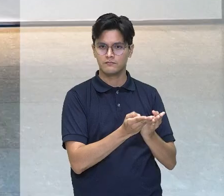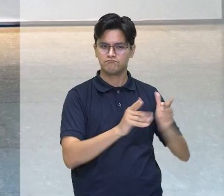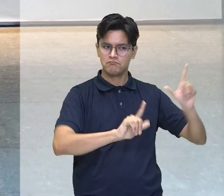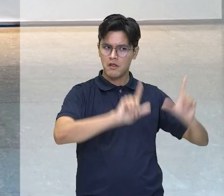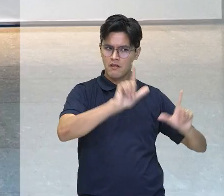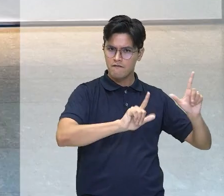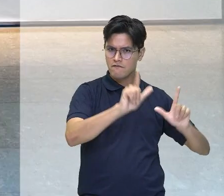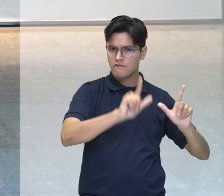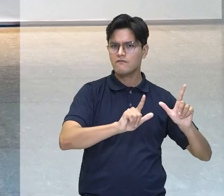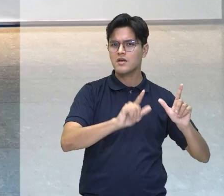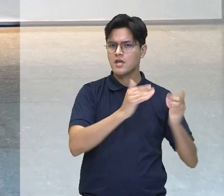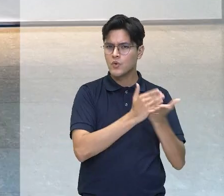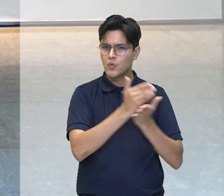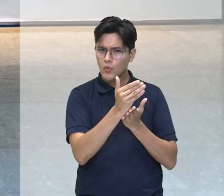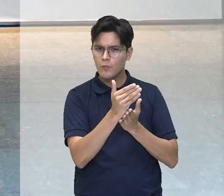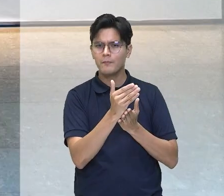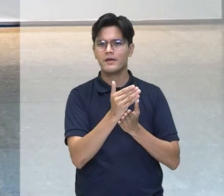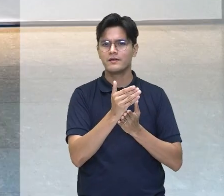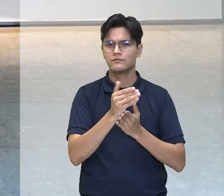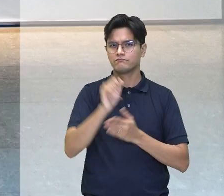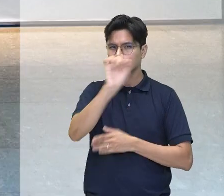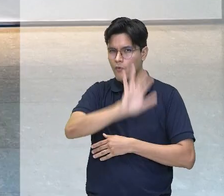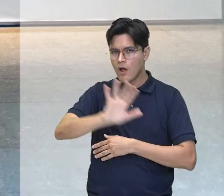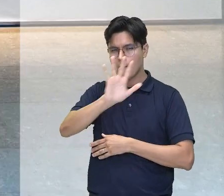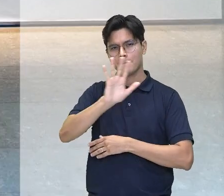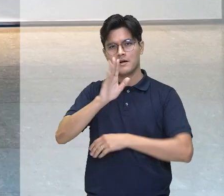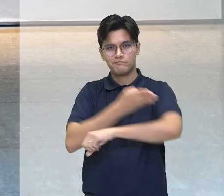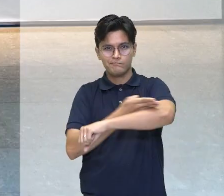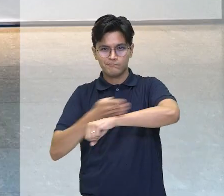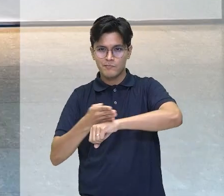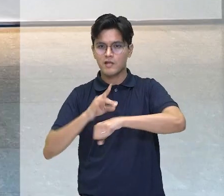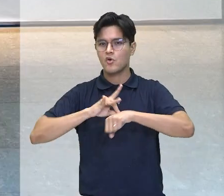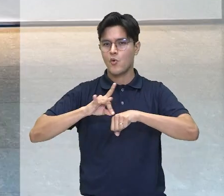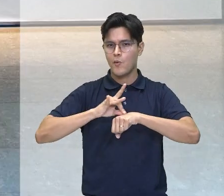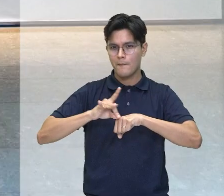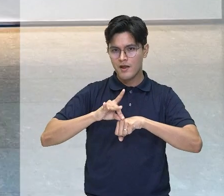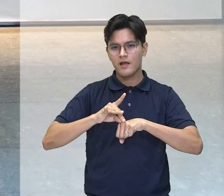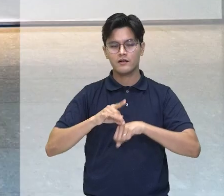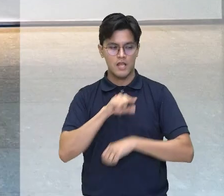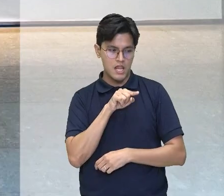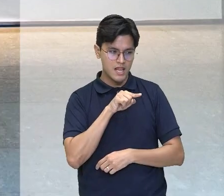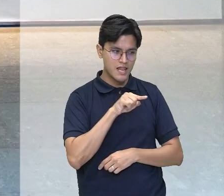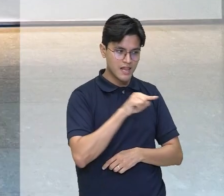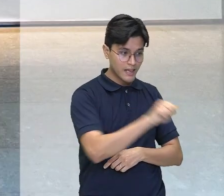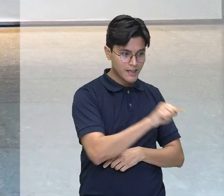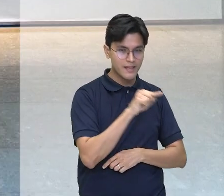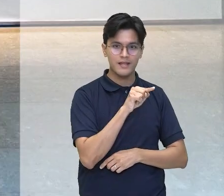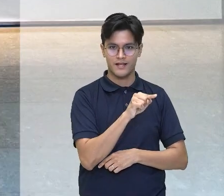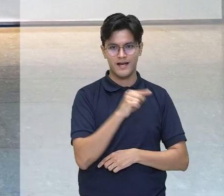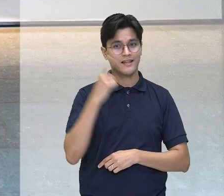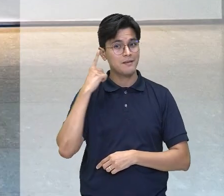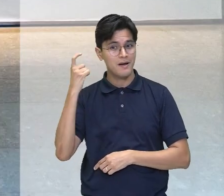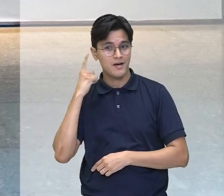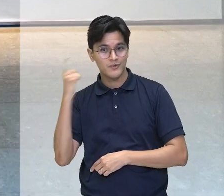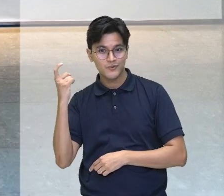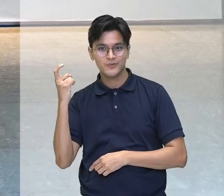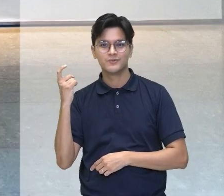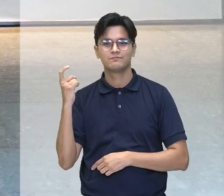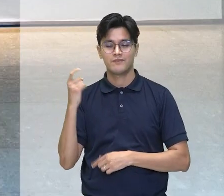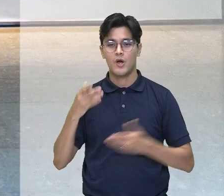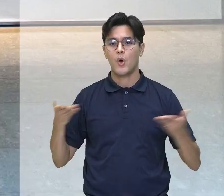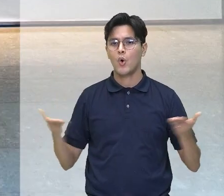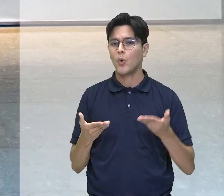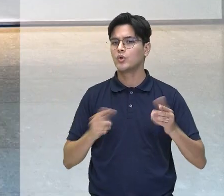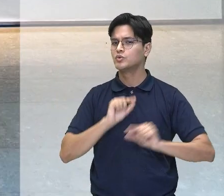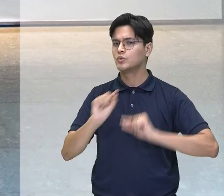TVs, elas tinham a imagem em preto e branco, e elas eram ligadas ali com um botãozinho que fazia um barulho, né? Hoje nós